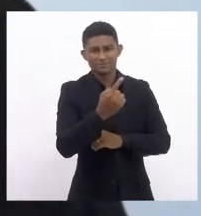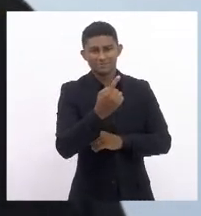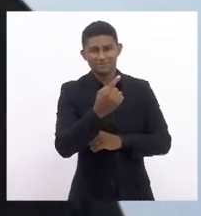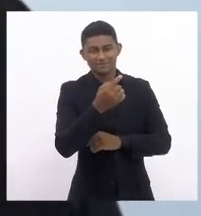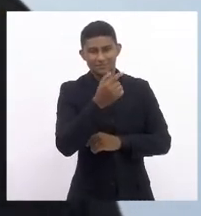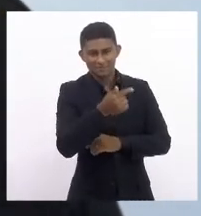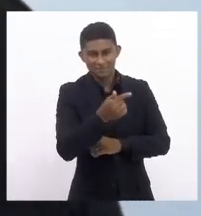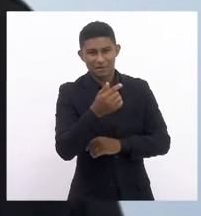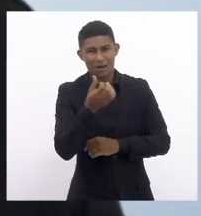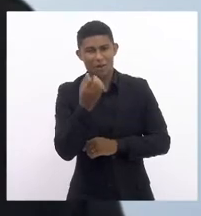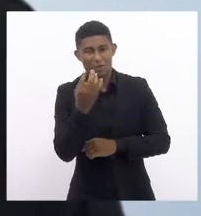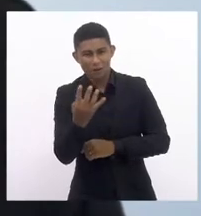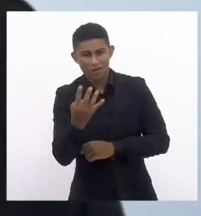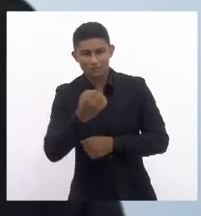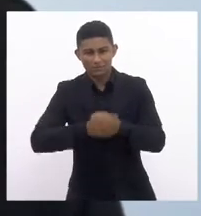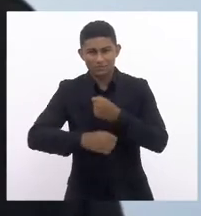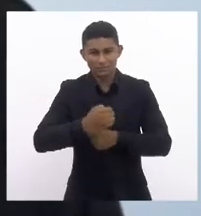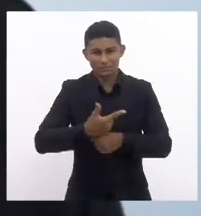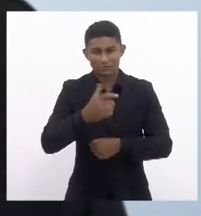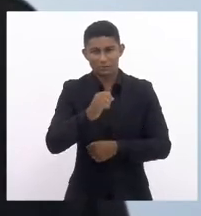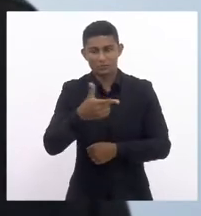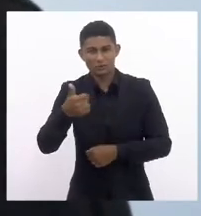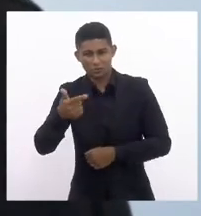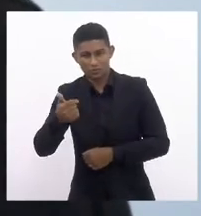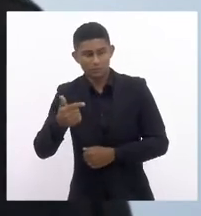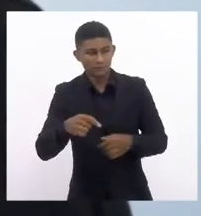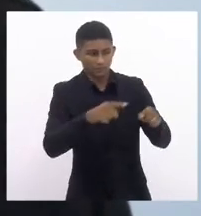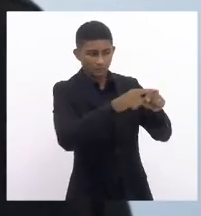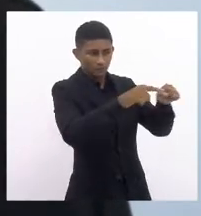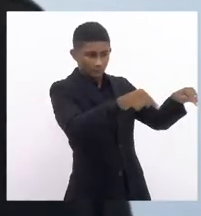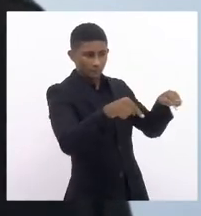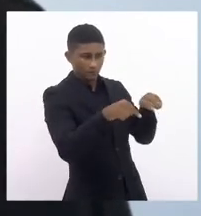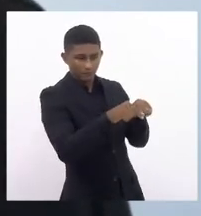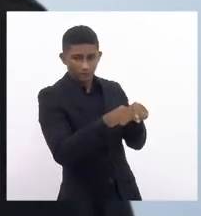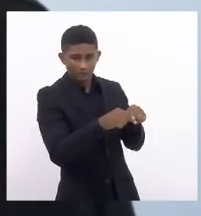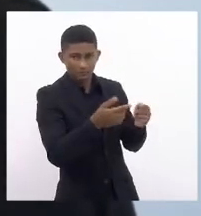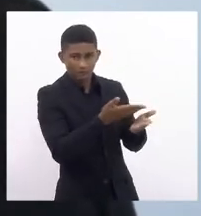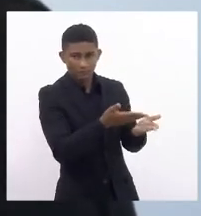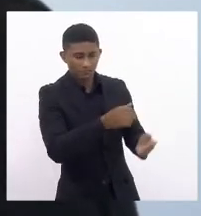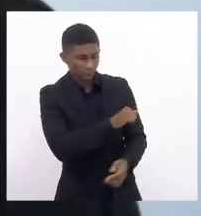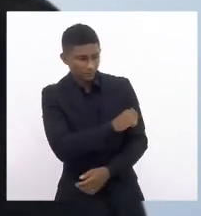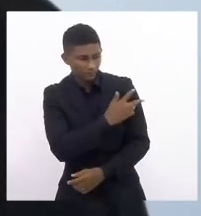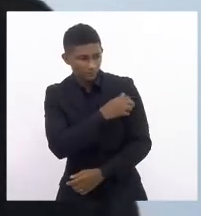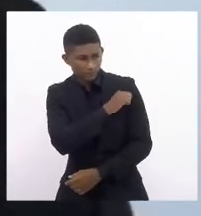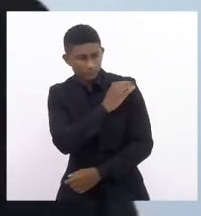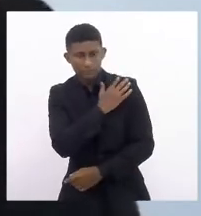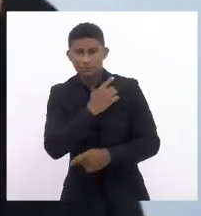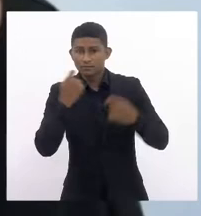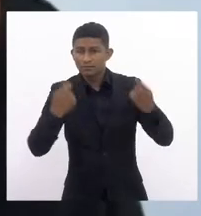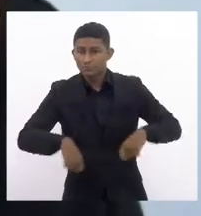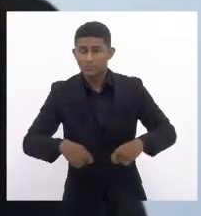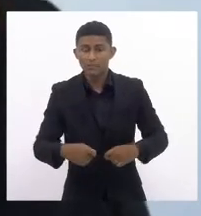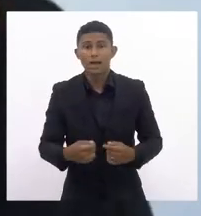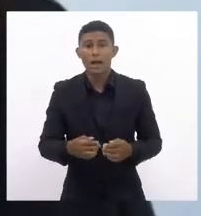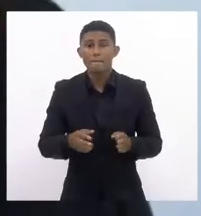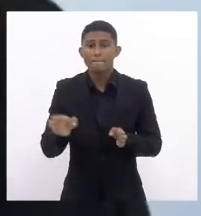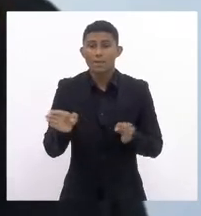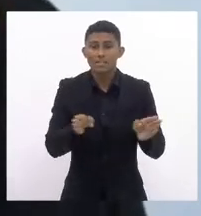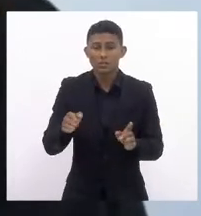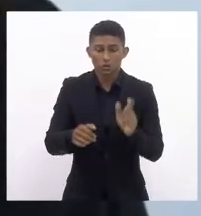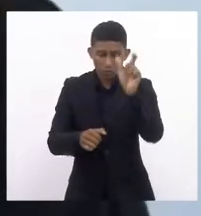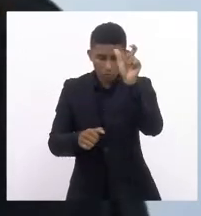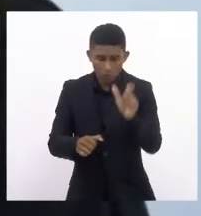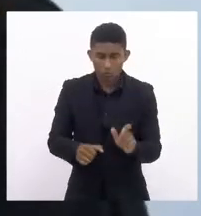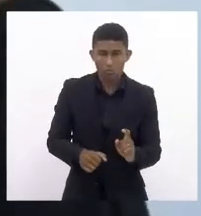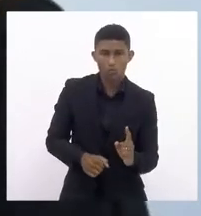as salas de aula de ensino fundamental e médio das escolas públicas e privadas deverão ter a presença de um mediador de